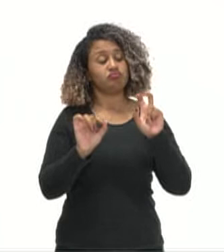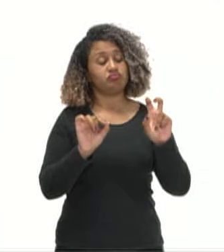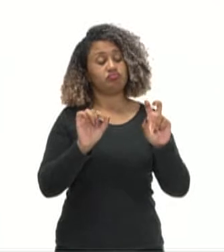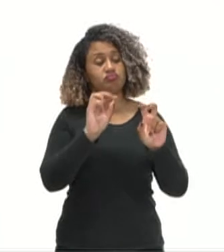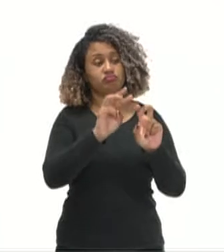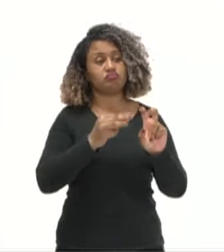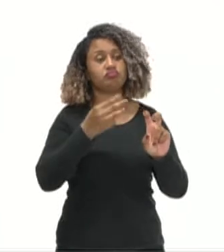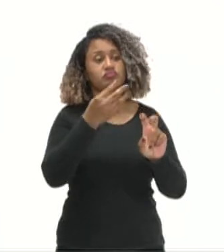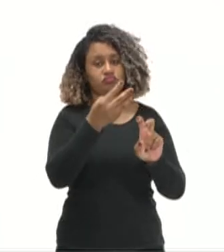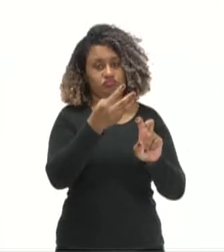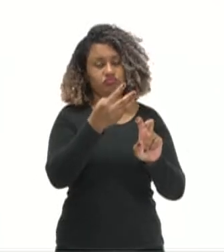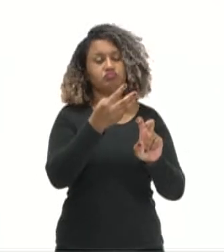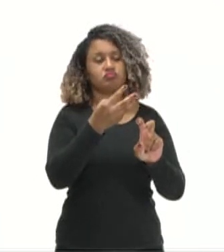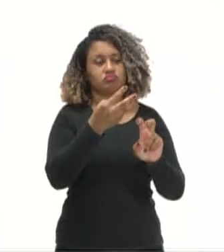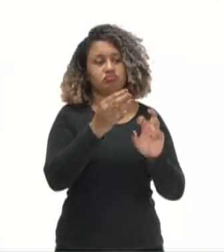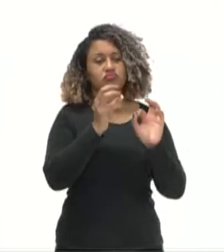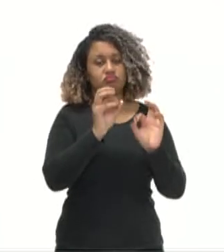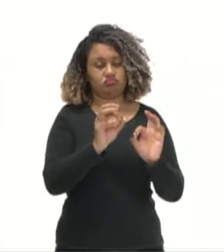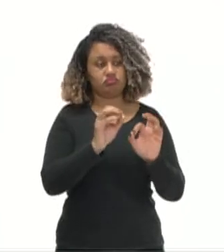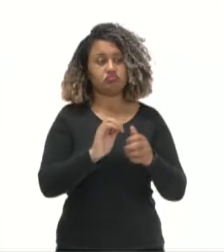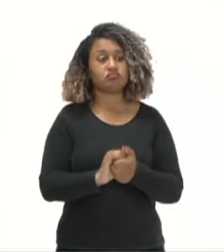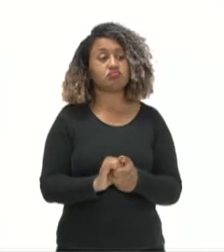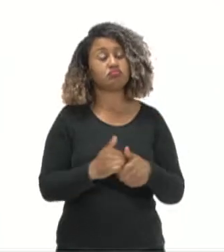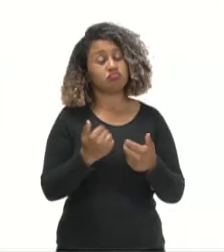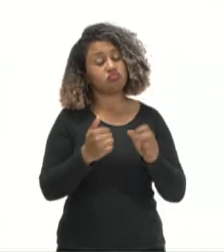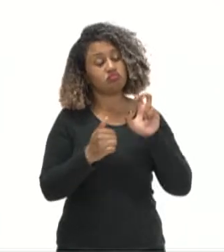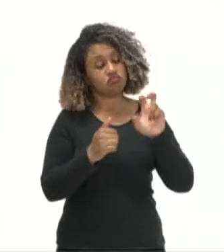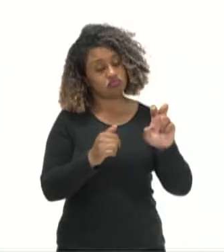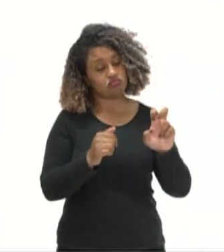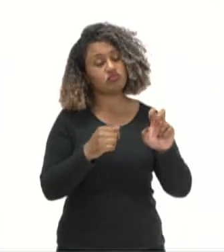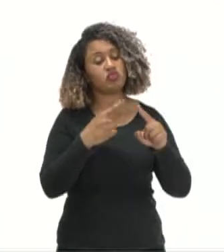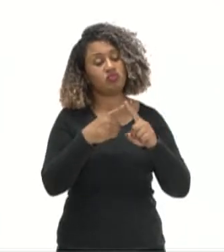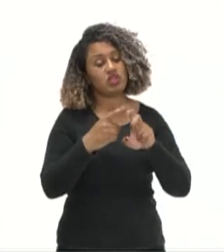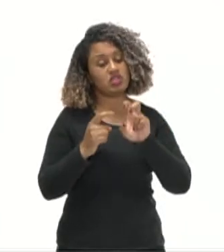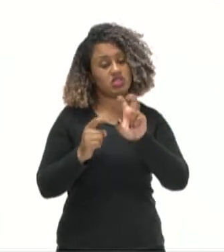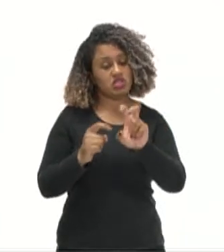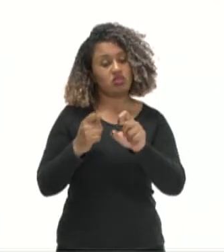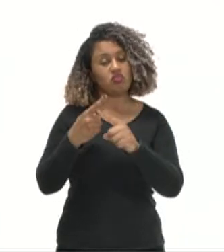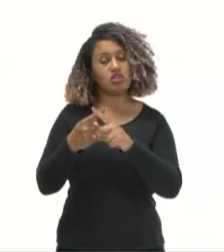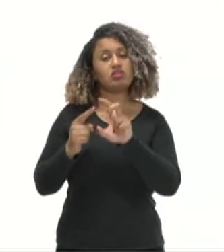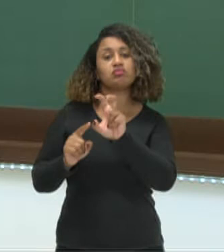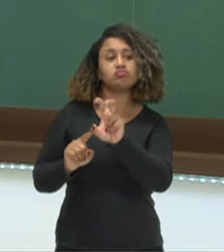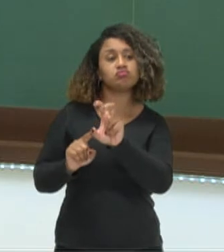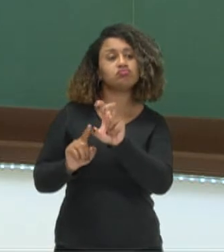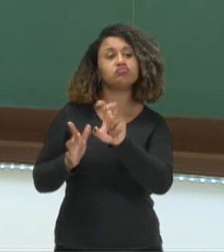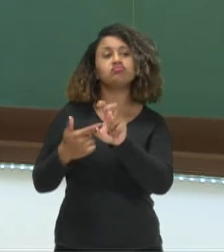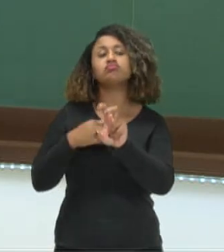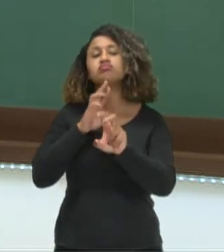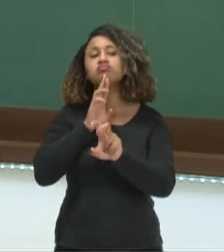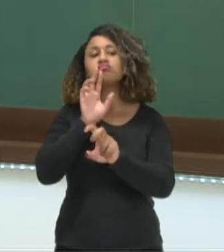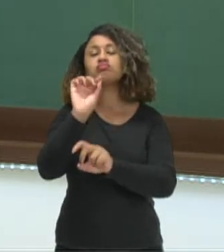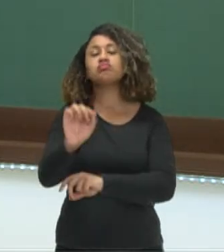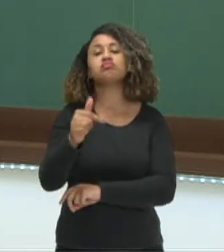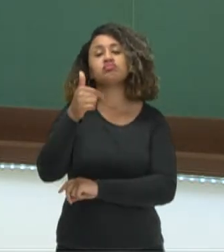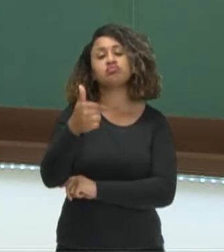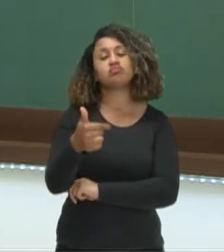5 elevado à terceira potência. Ele é 5 vezes 5 vezes 5, que tem como